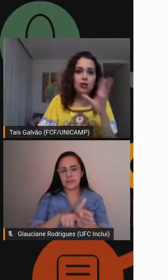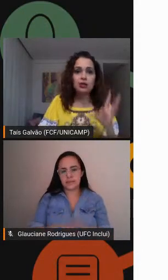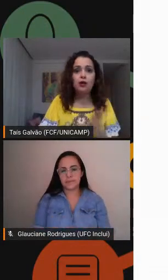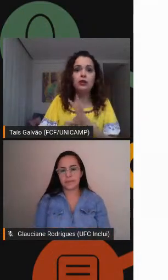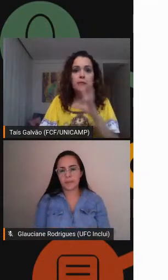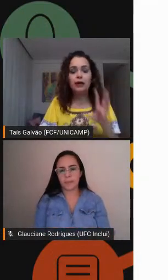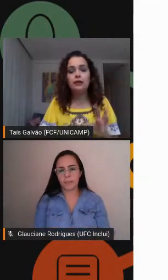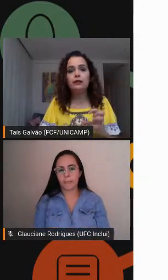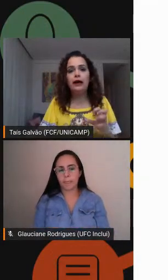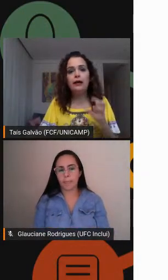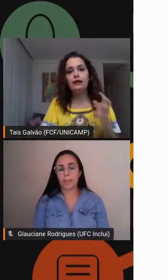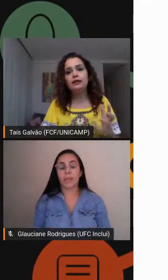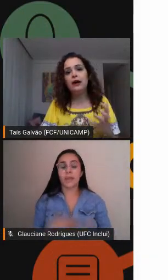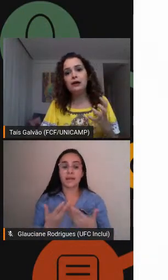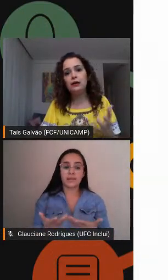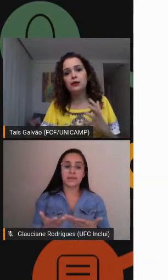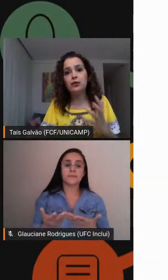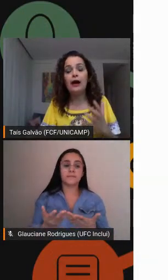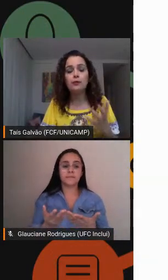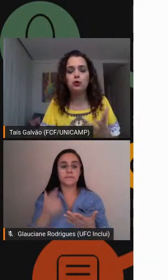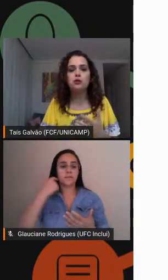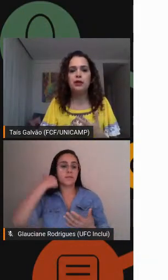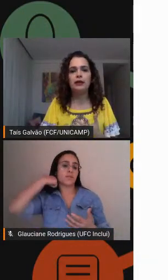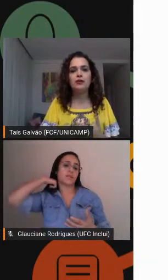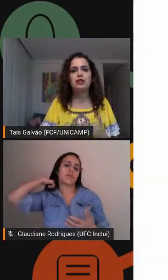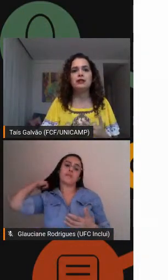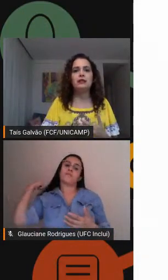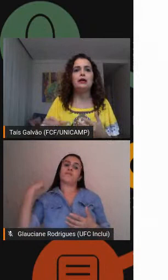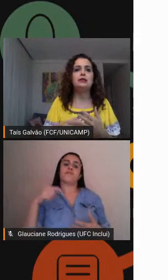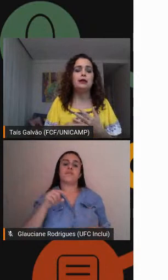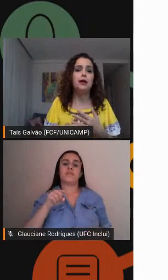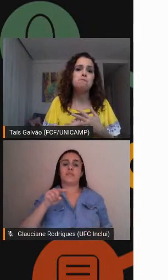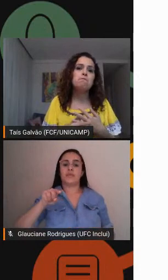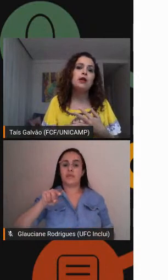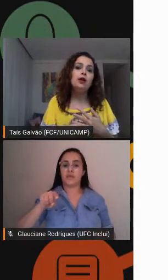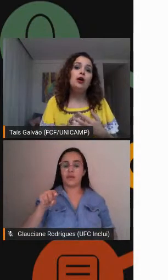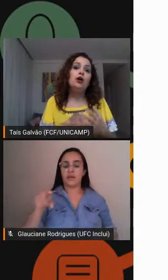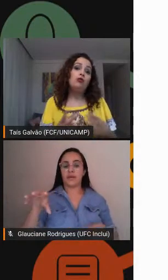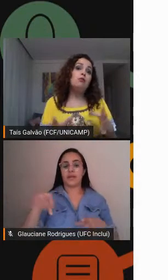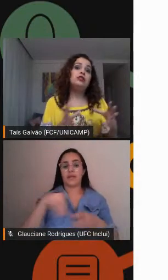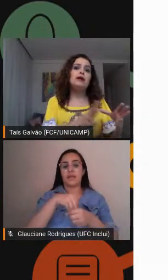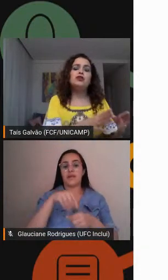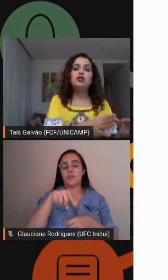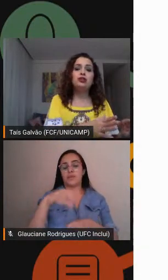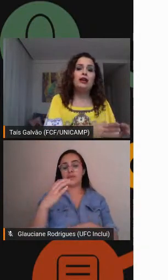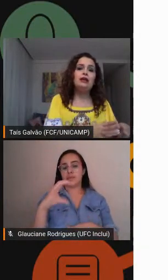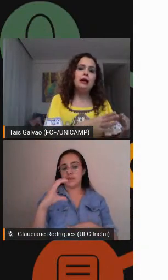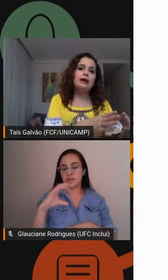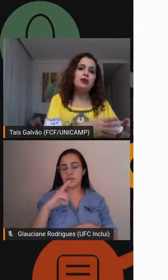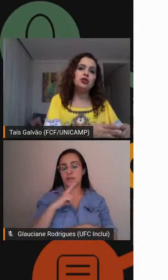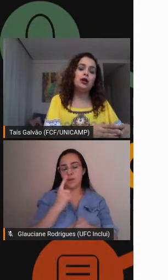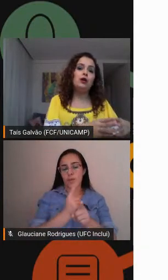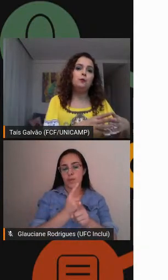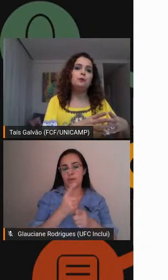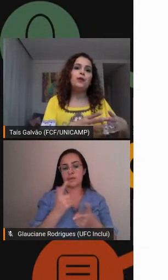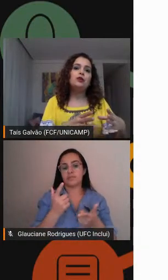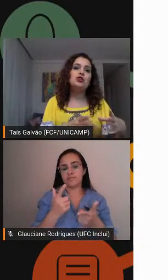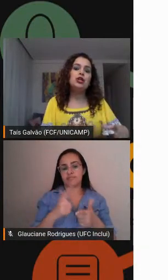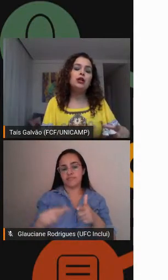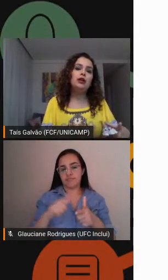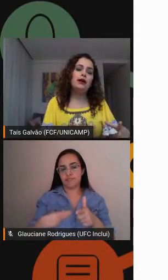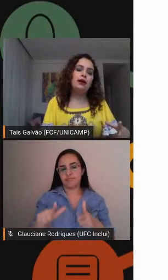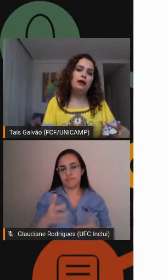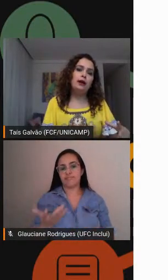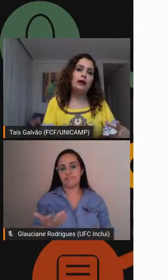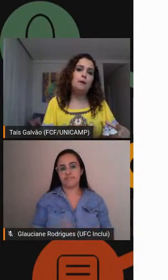é uma questão também da reprodutibilidade na ciência, né? Como também a gente tem a questão